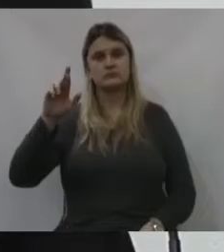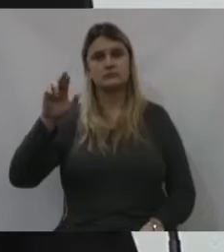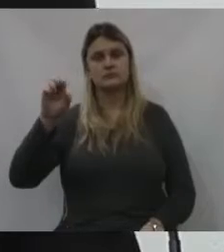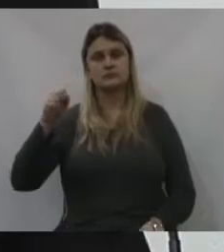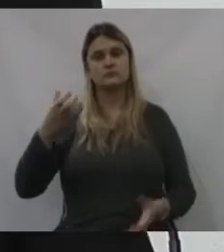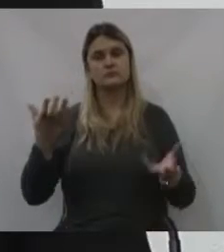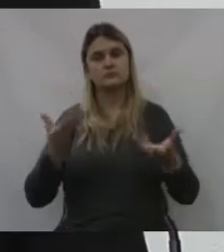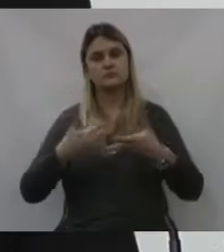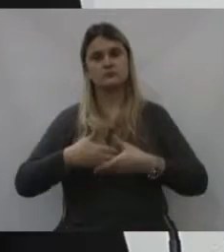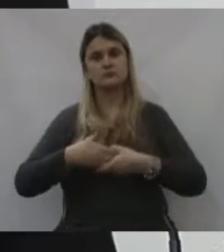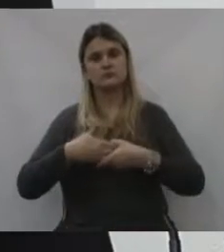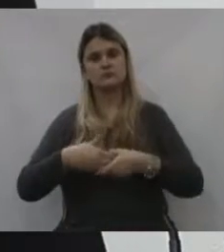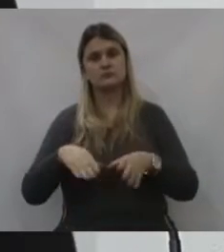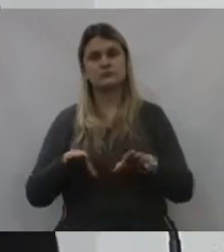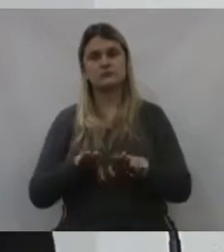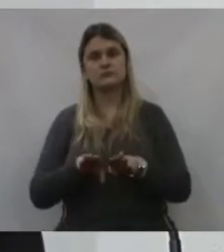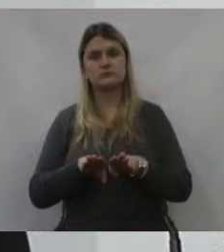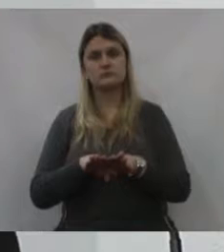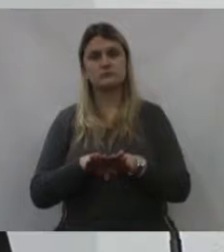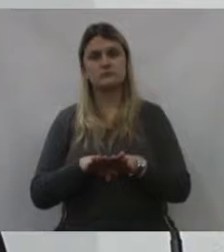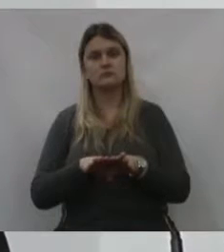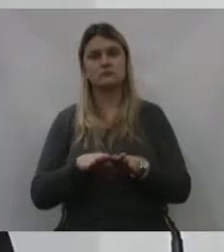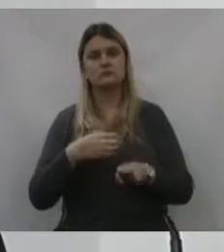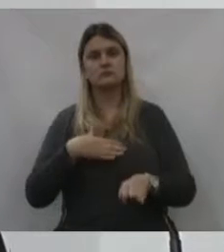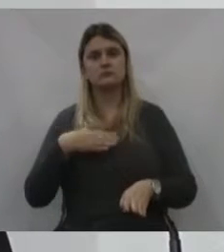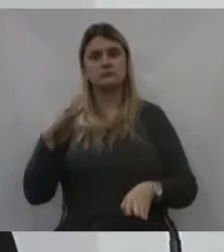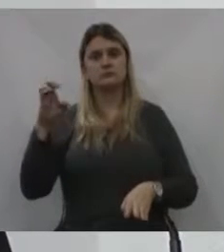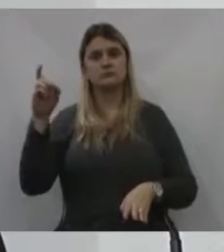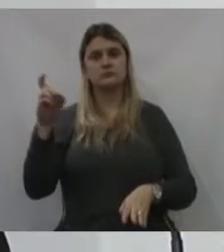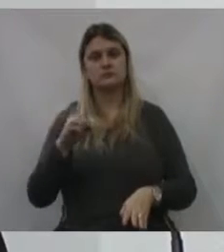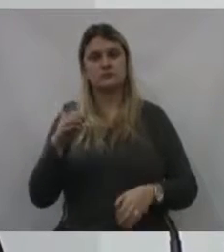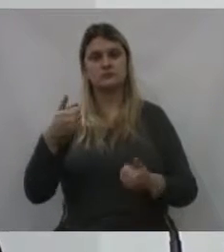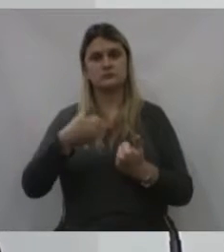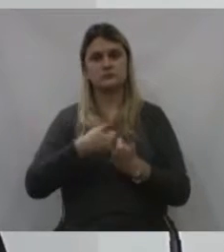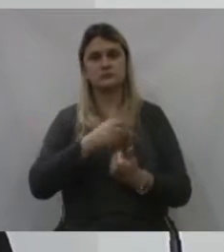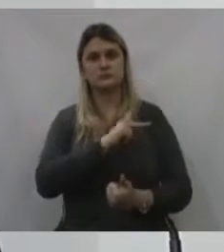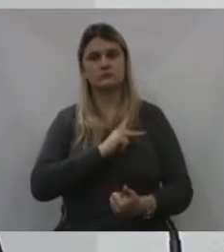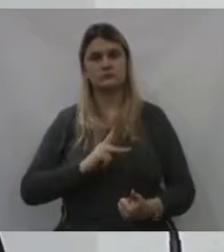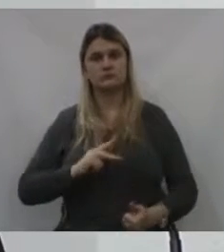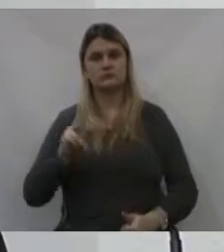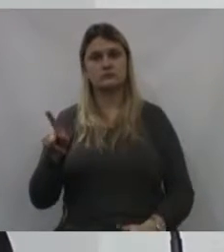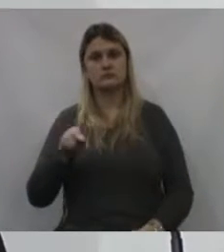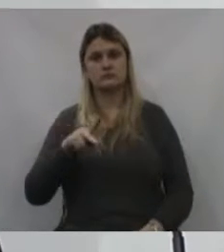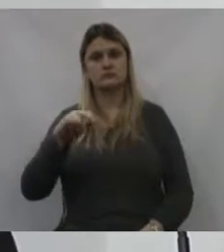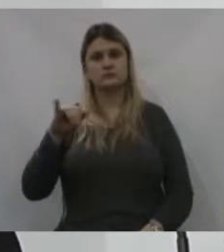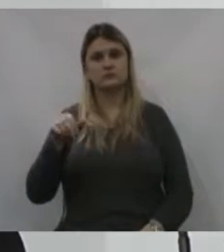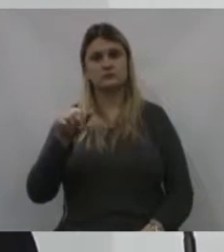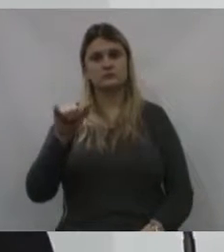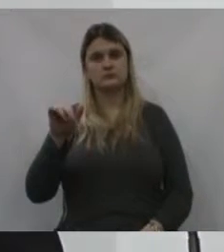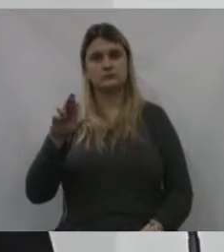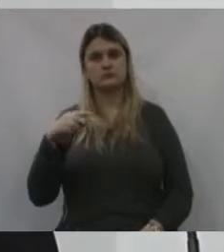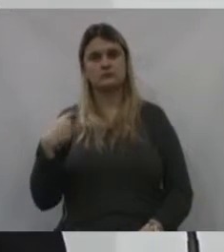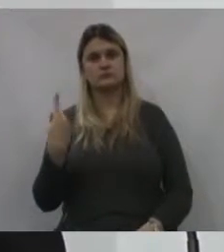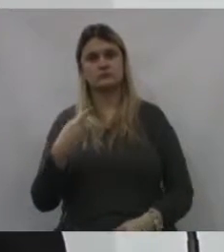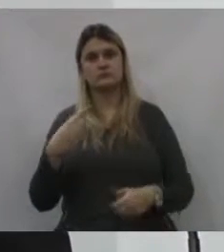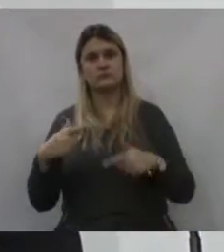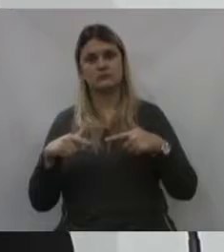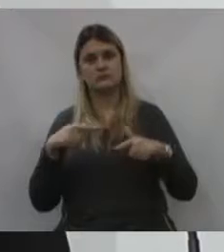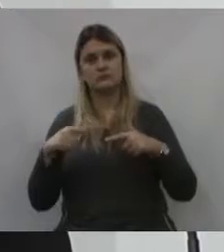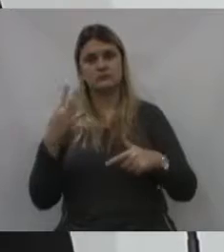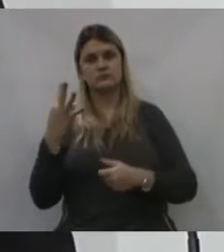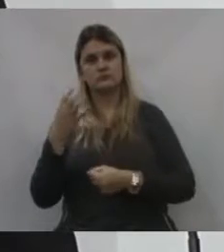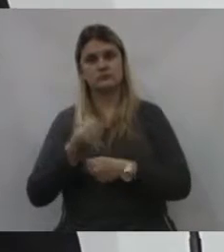Bugai. Quero cumprimentar também o meu ex-vice-prefeito, o professor Jair Brunhago, com o qual